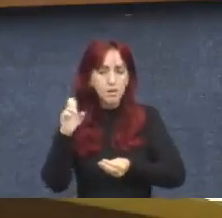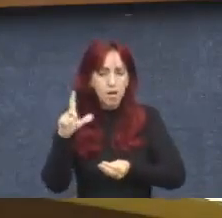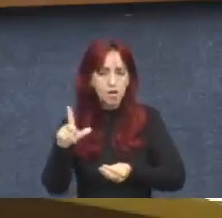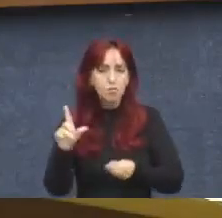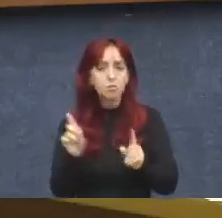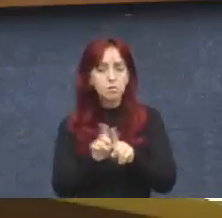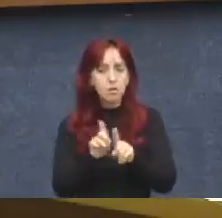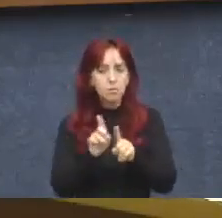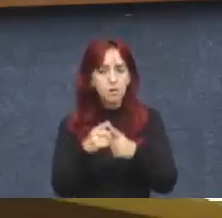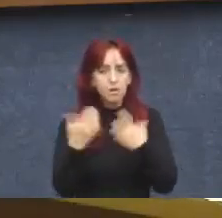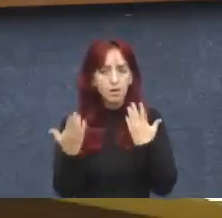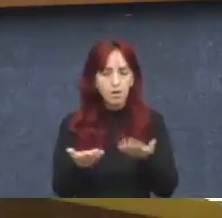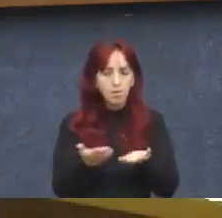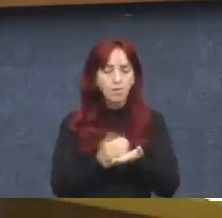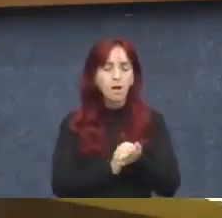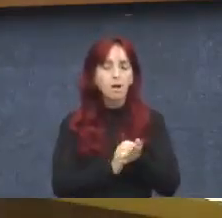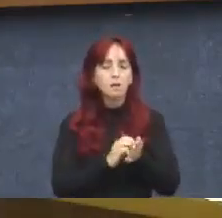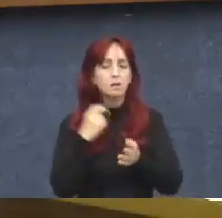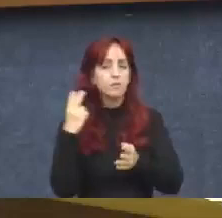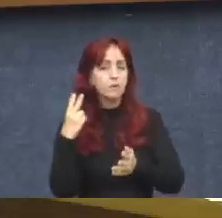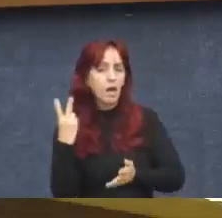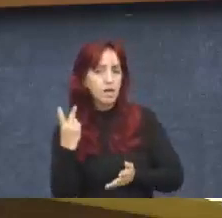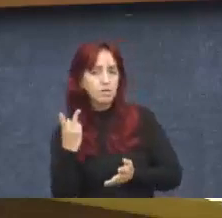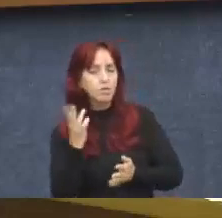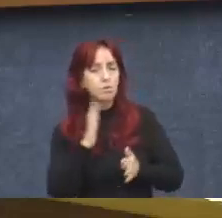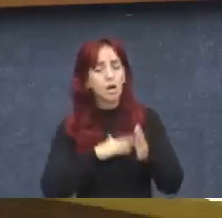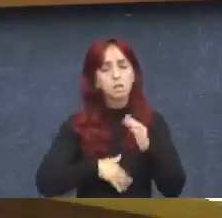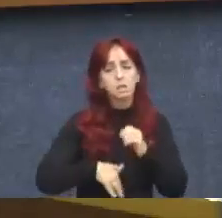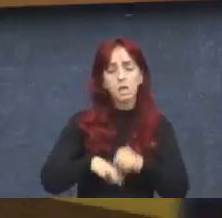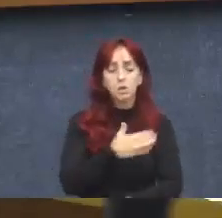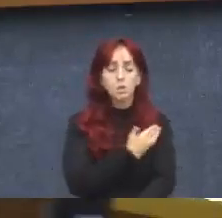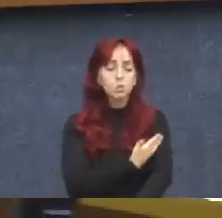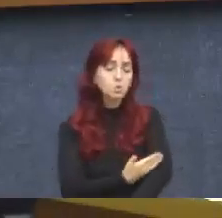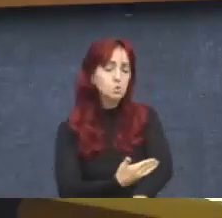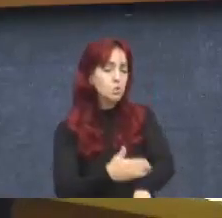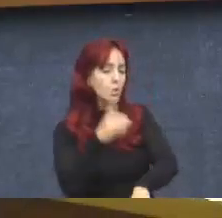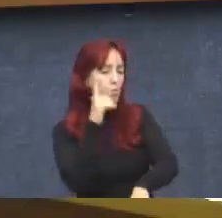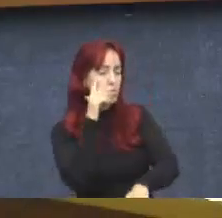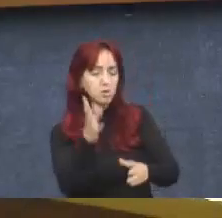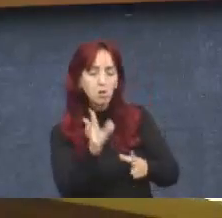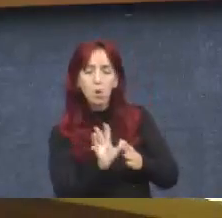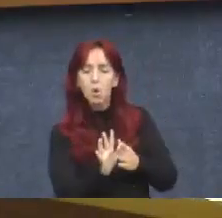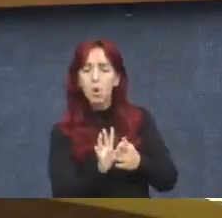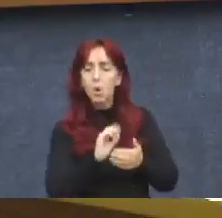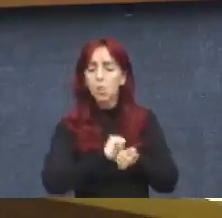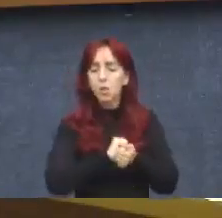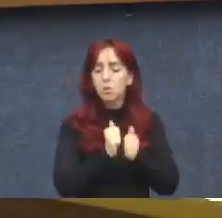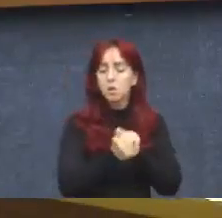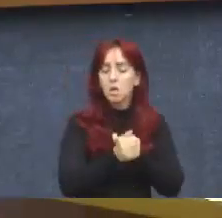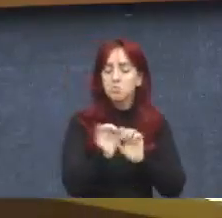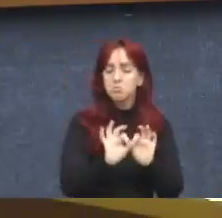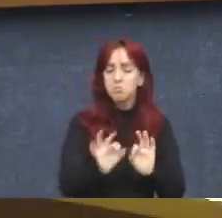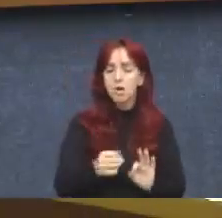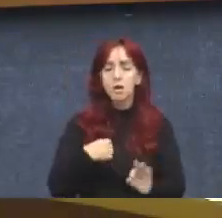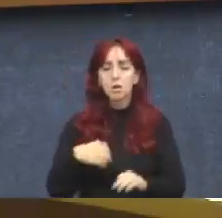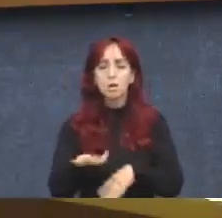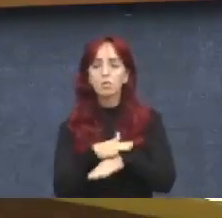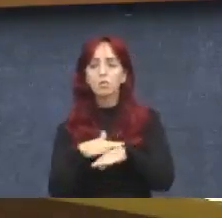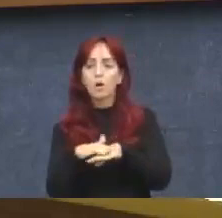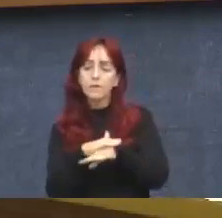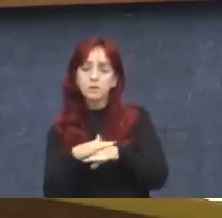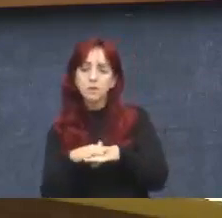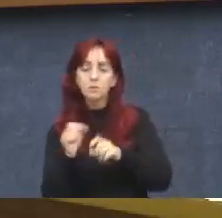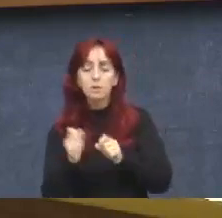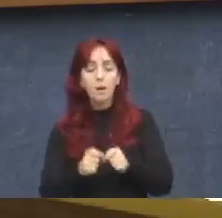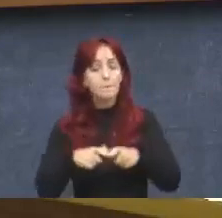a maioria dos vereadores e vereadoras não acharam adequada a forma de que eu fiz, e nós conversamos em